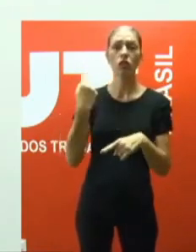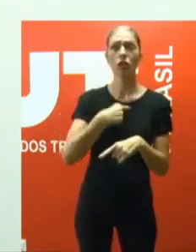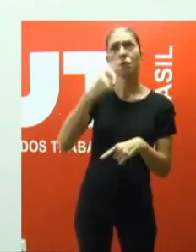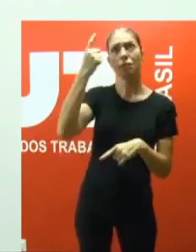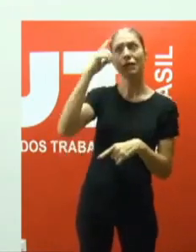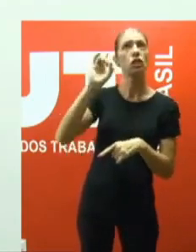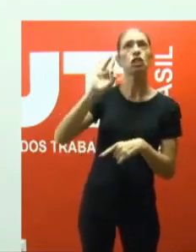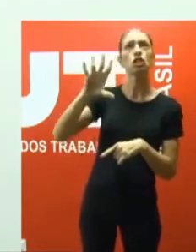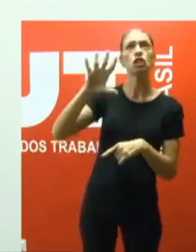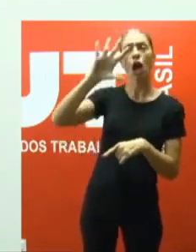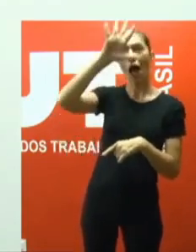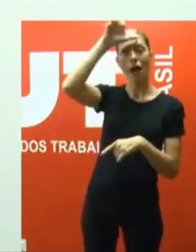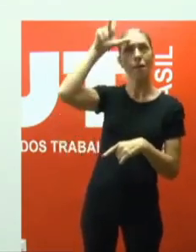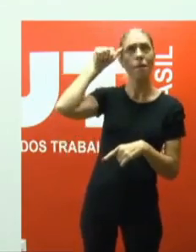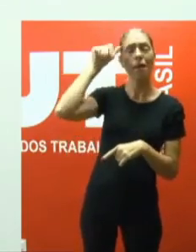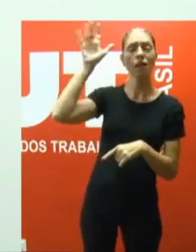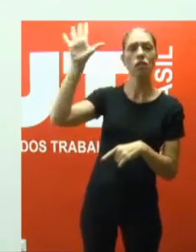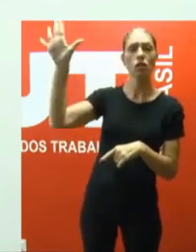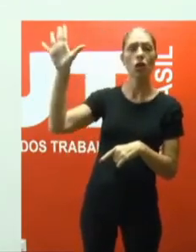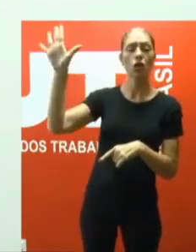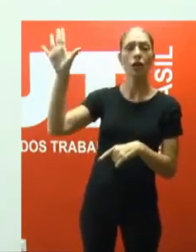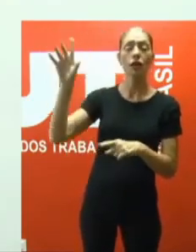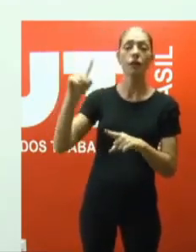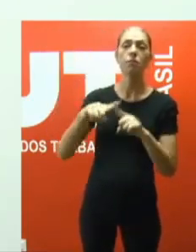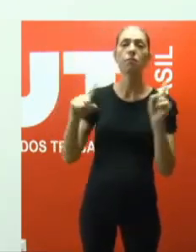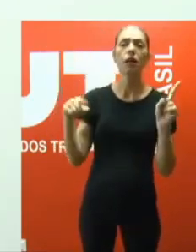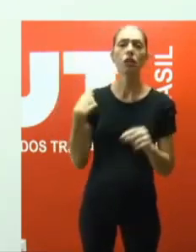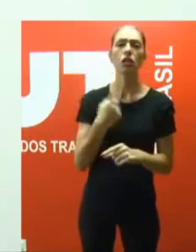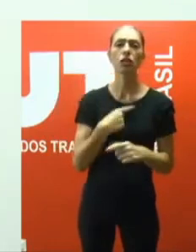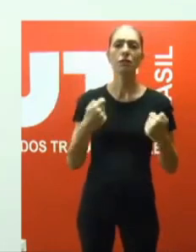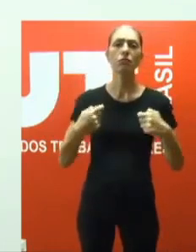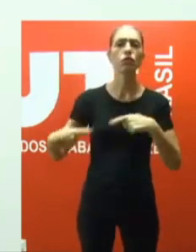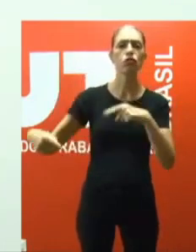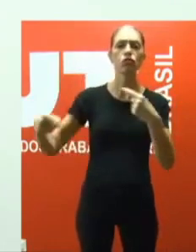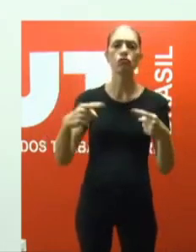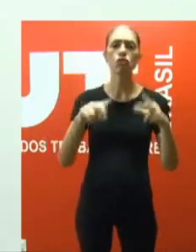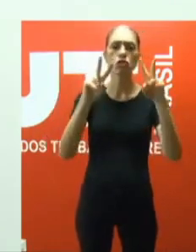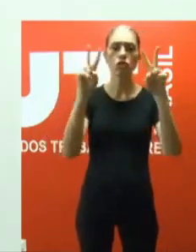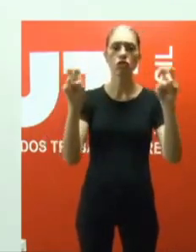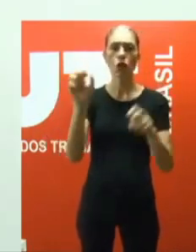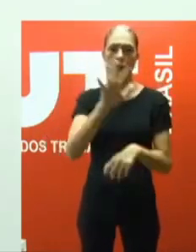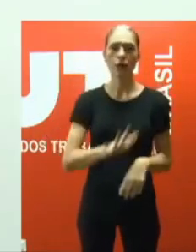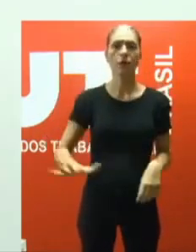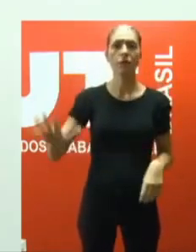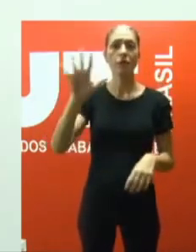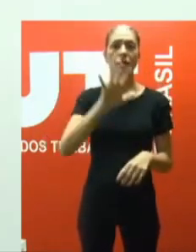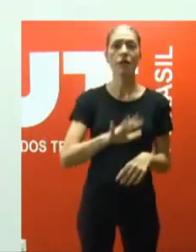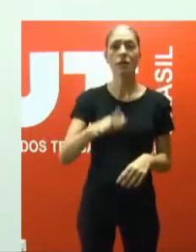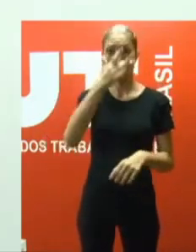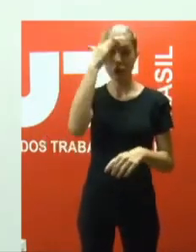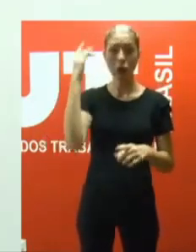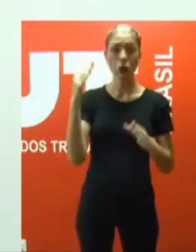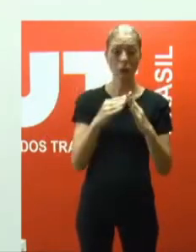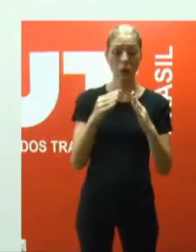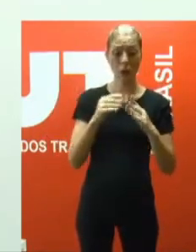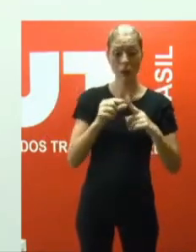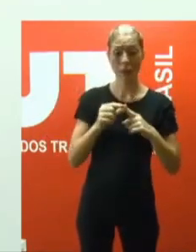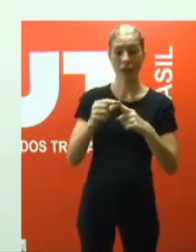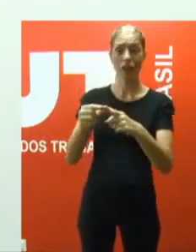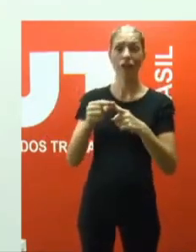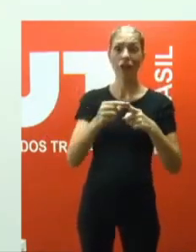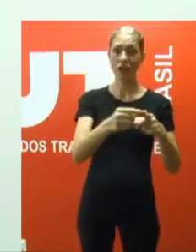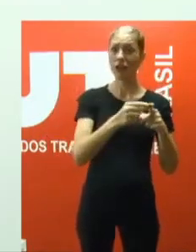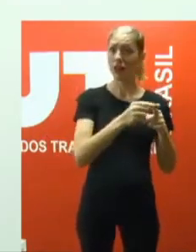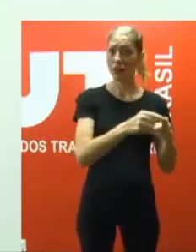Amazônia. Mas nós temos que discutir a questão ambiental pensando no povo que mora na periferia desse país, nas palafitas